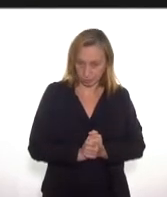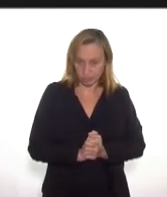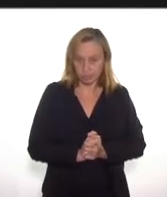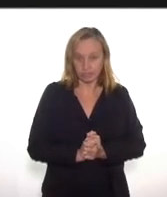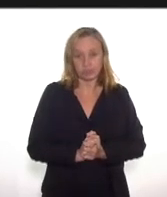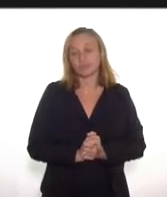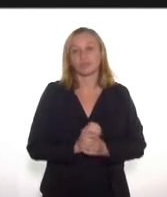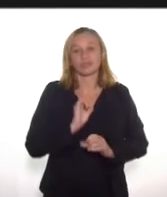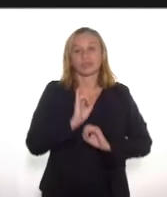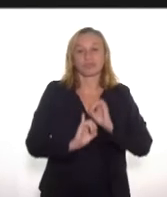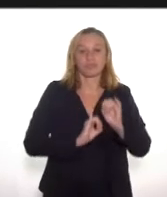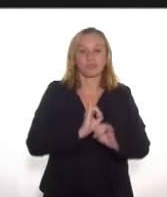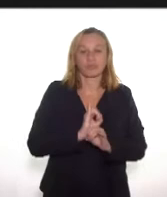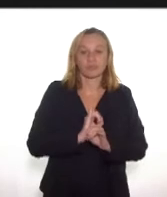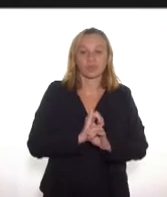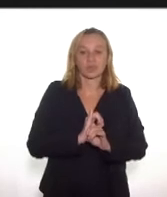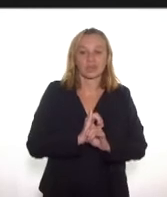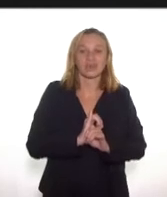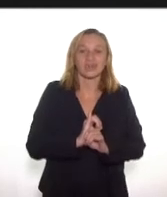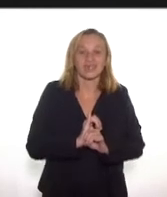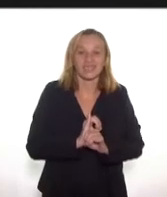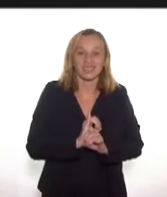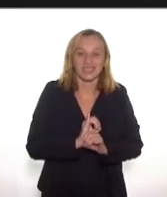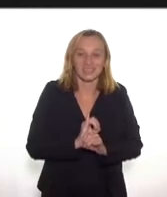Ah, ele não contrata uma internet decente.